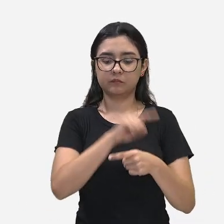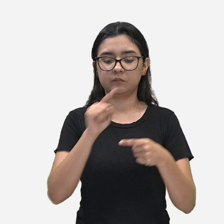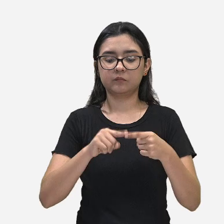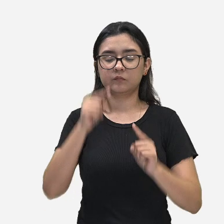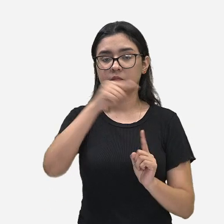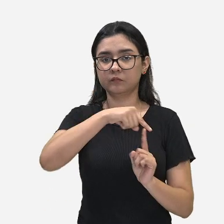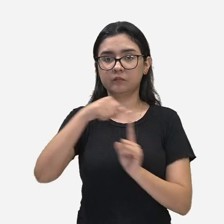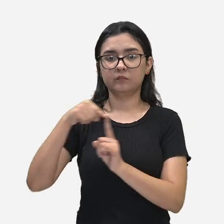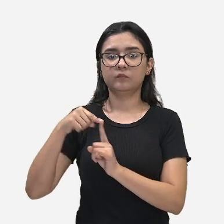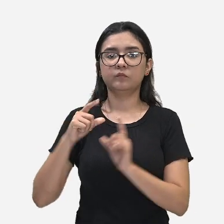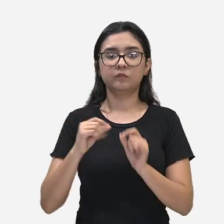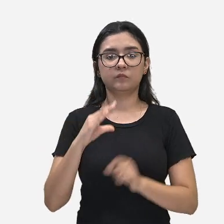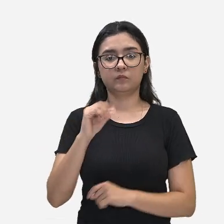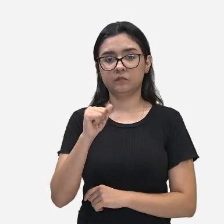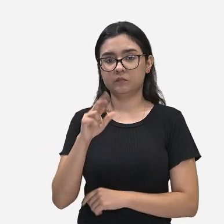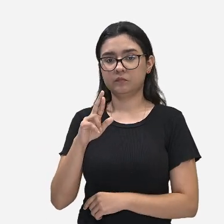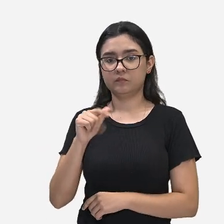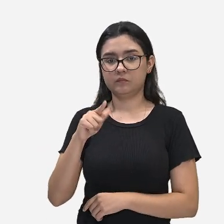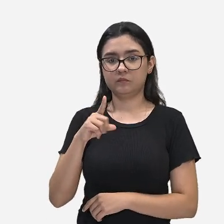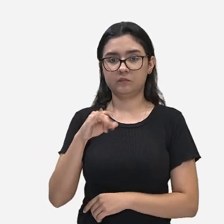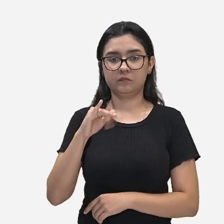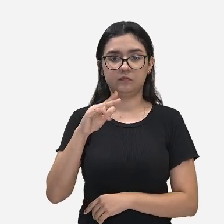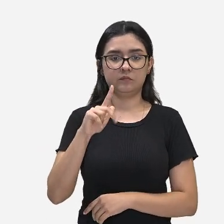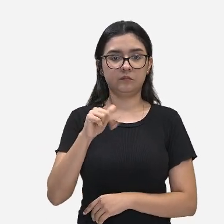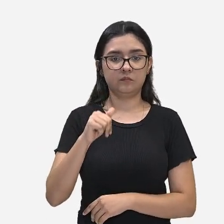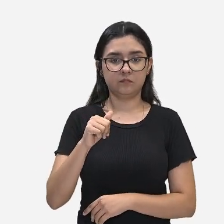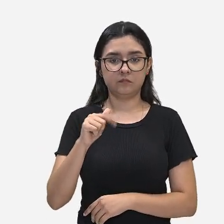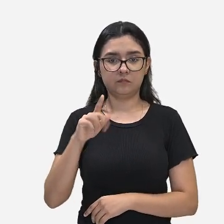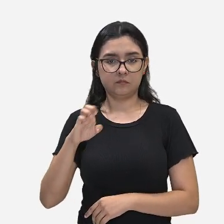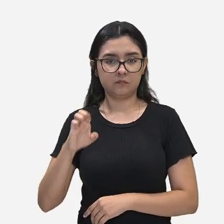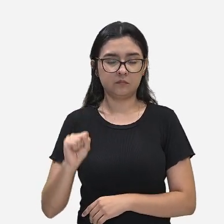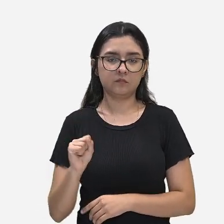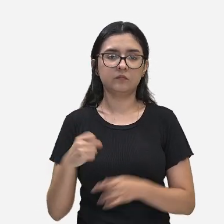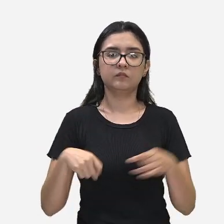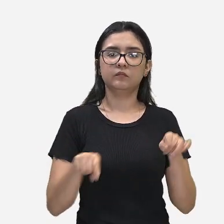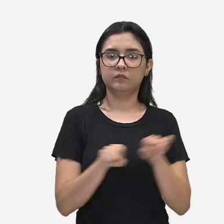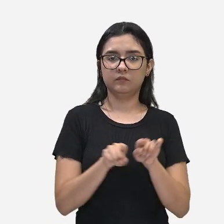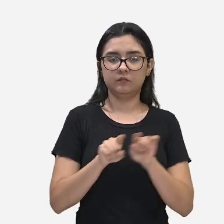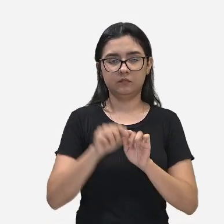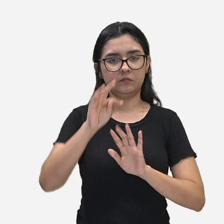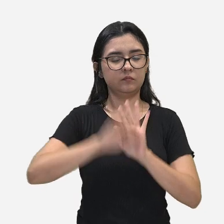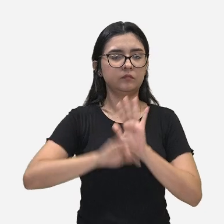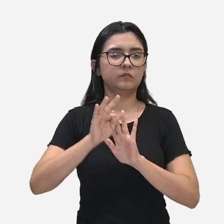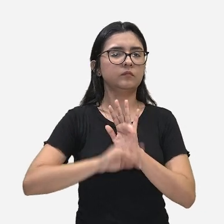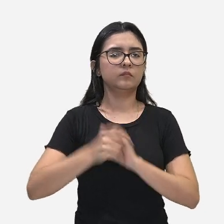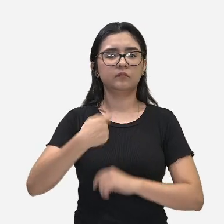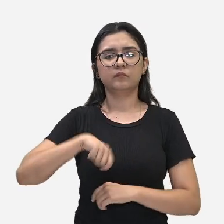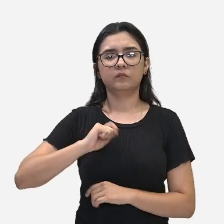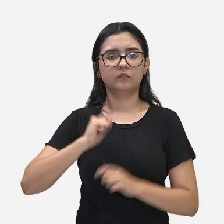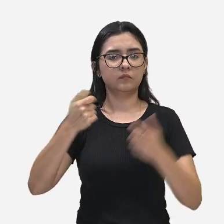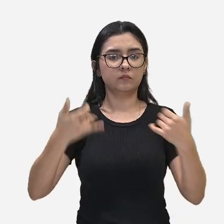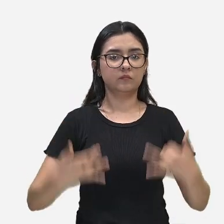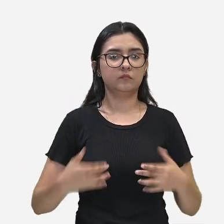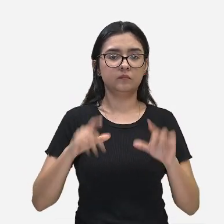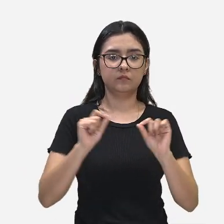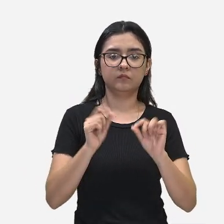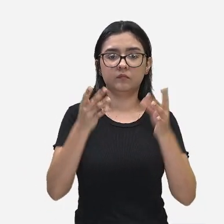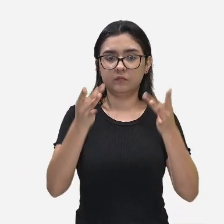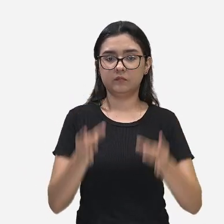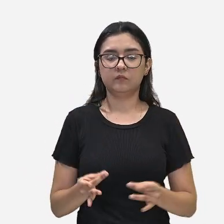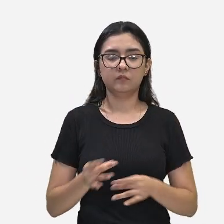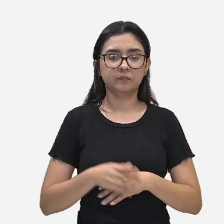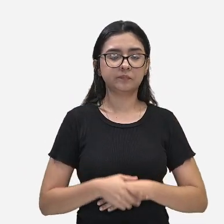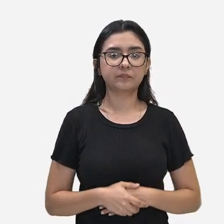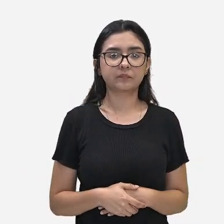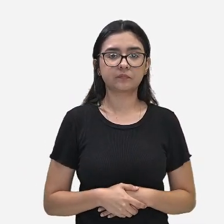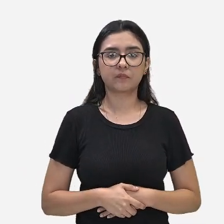os números cardinales? Então, eles expressam unidades inteiras. Com eles